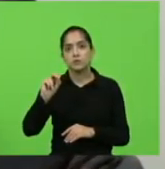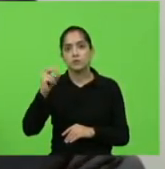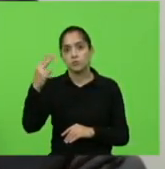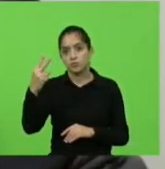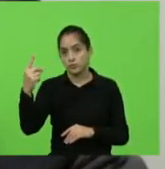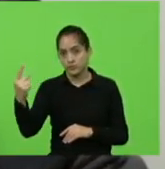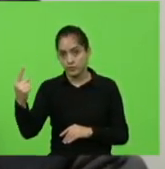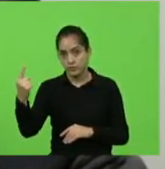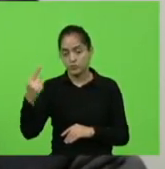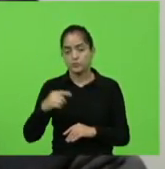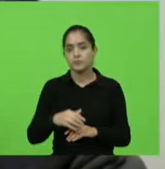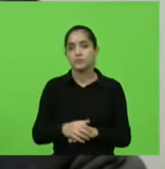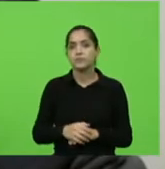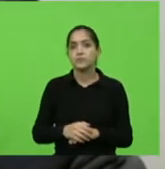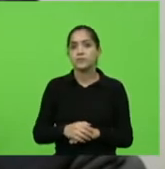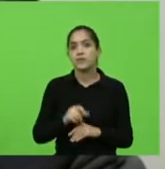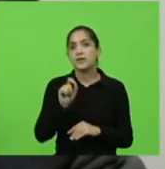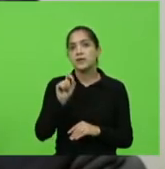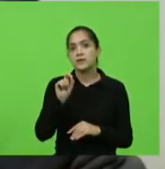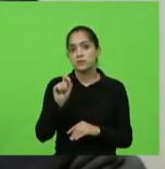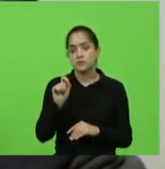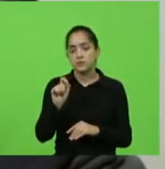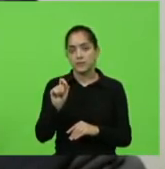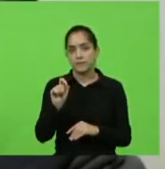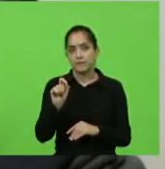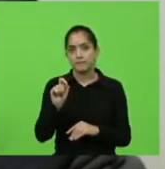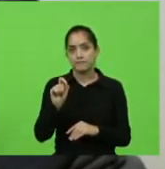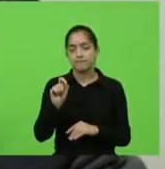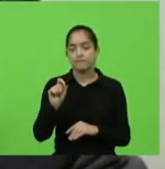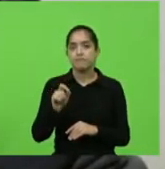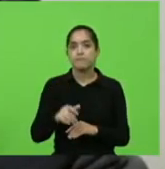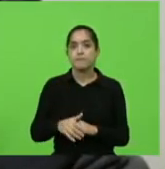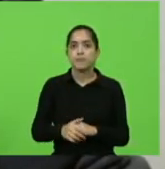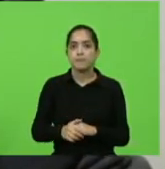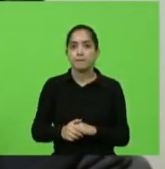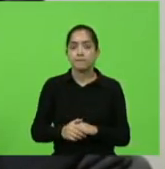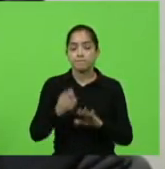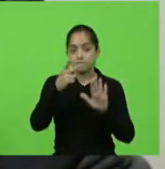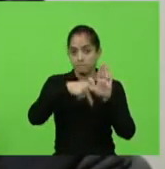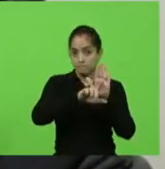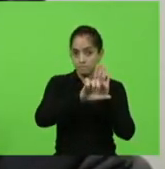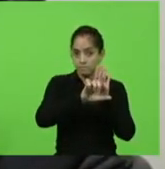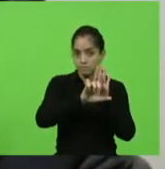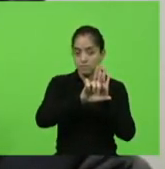2021, e que este projeto de lei ele